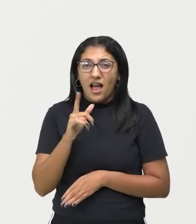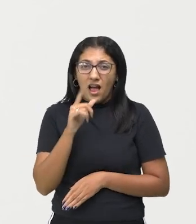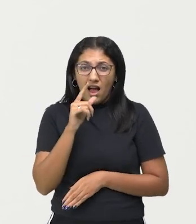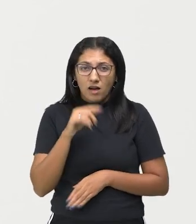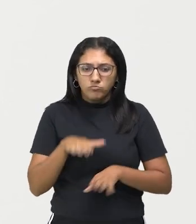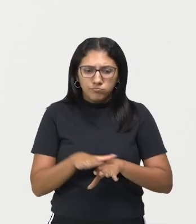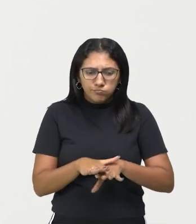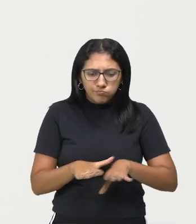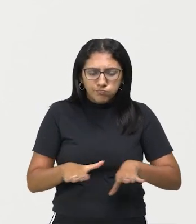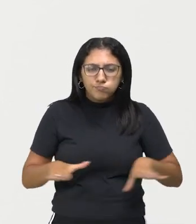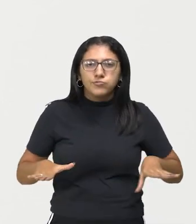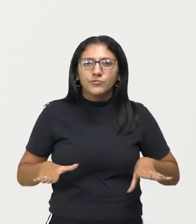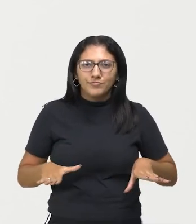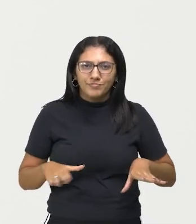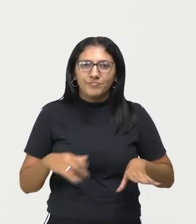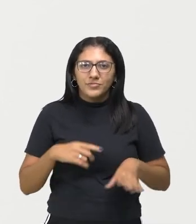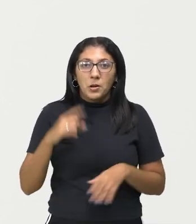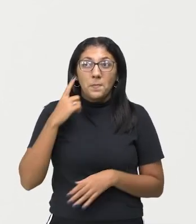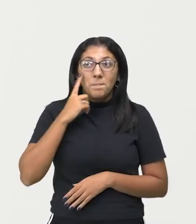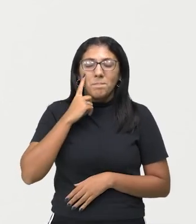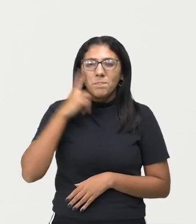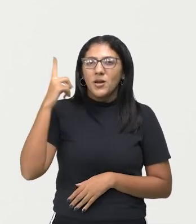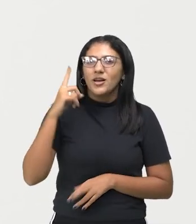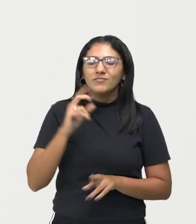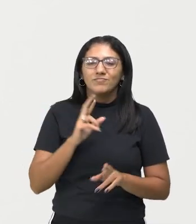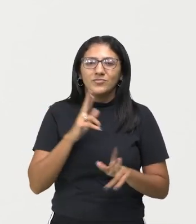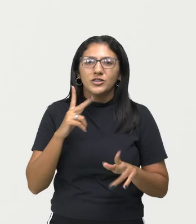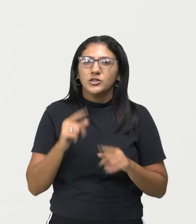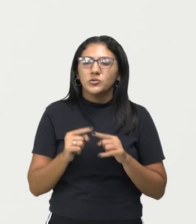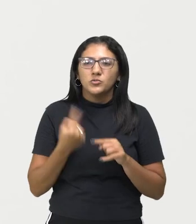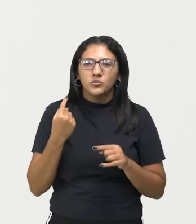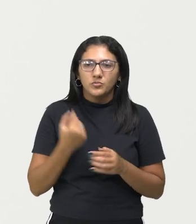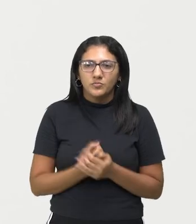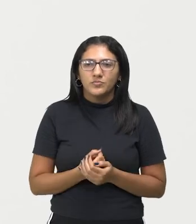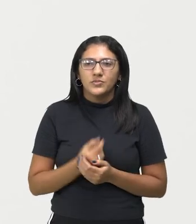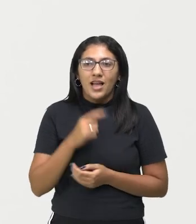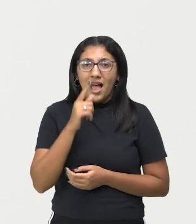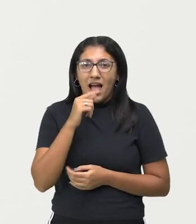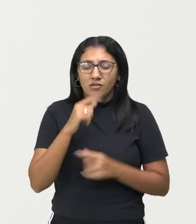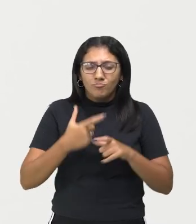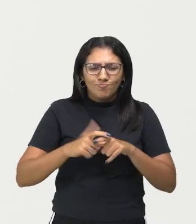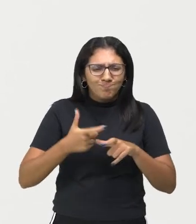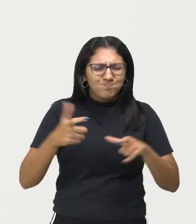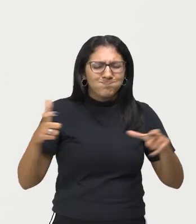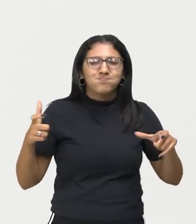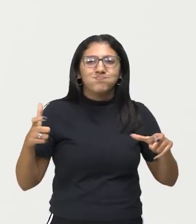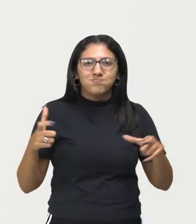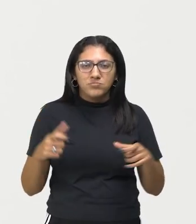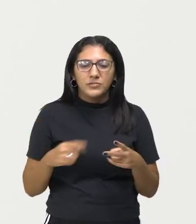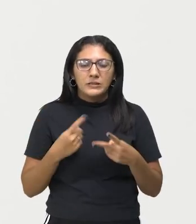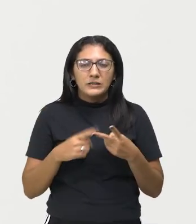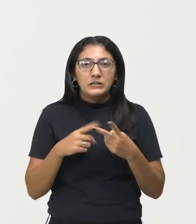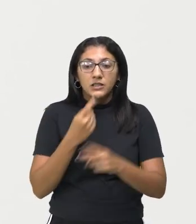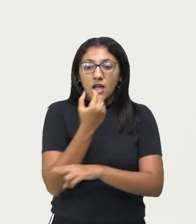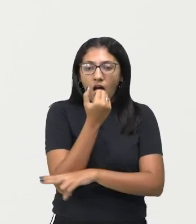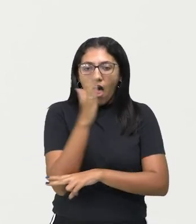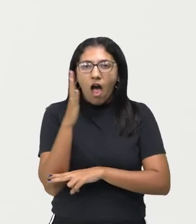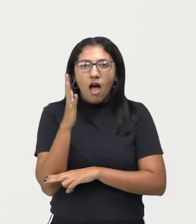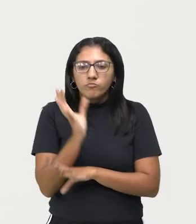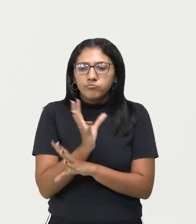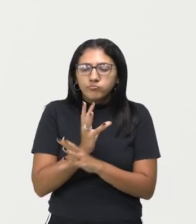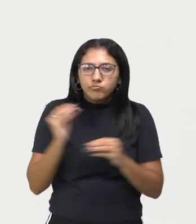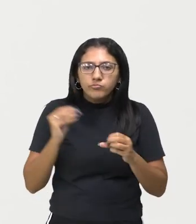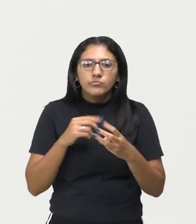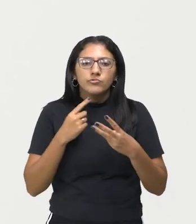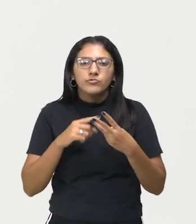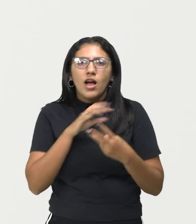então acabou que se foi maior do que se pensava. Então inundou um espaço exagerado, perdeu a vegetação, perdeu